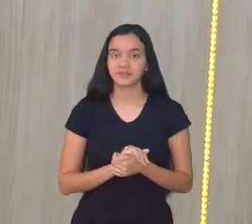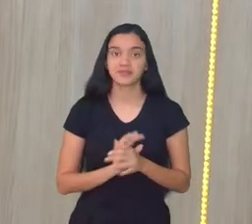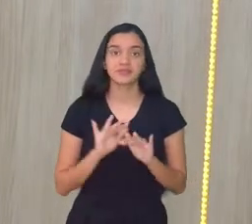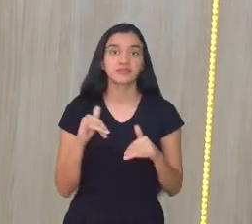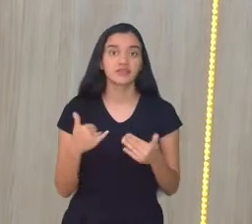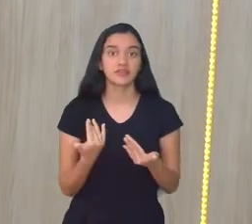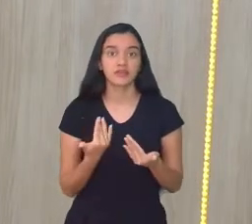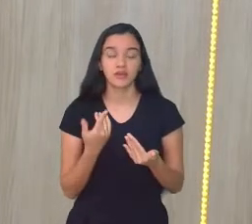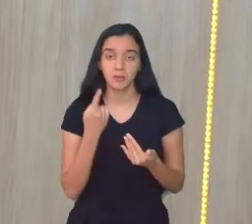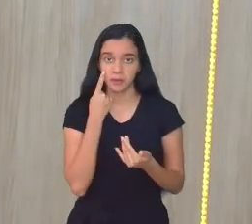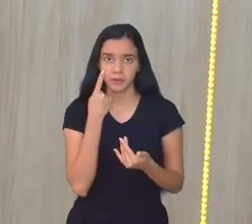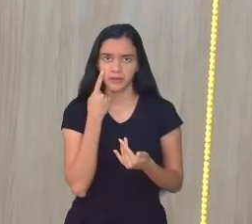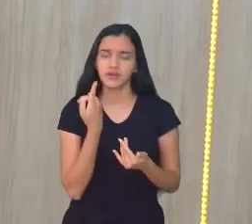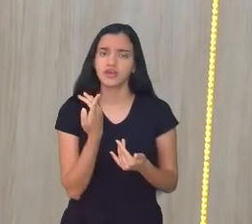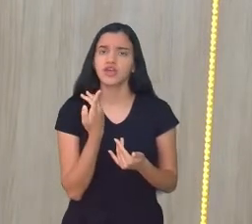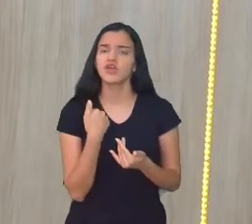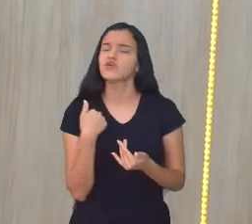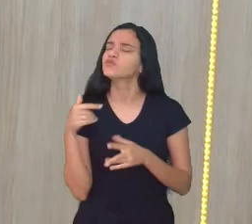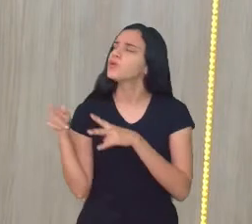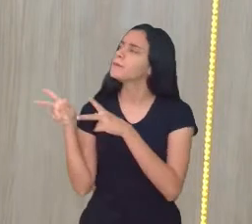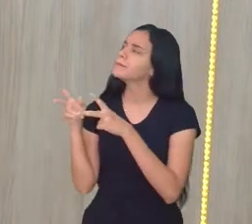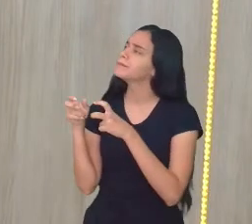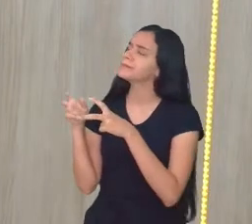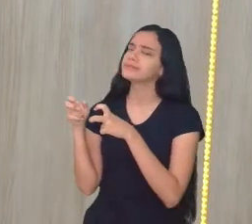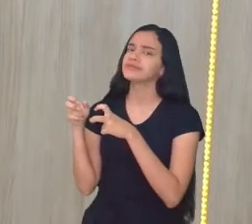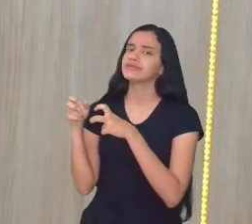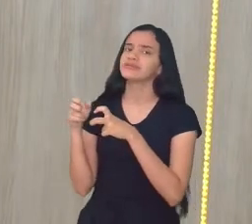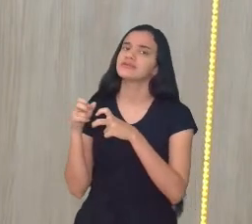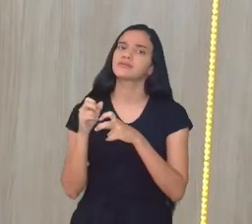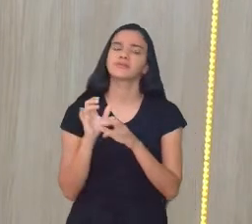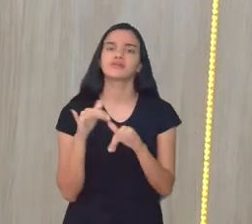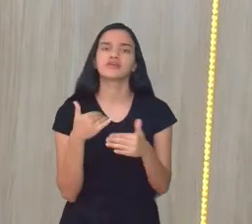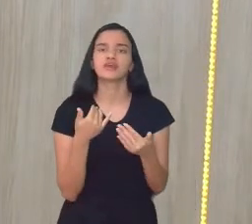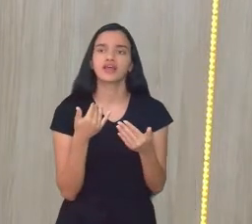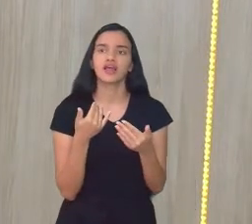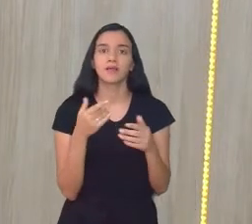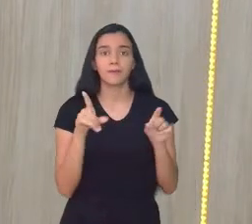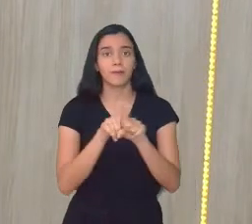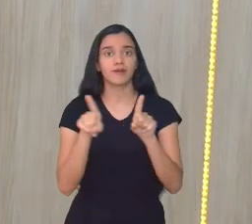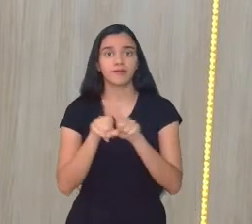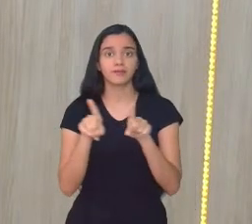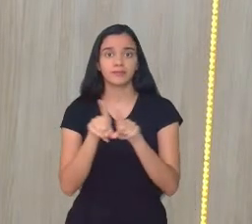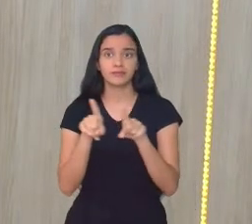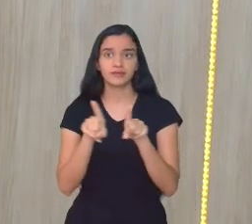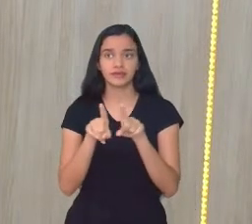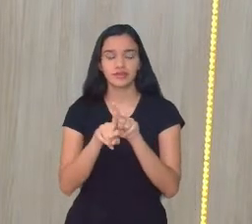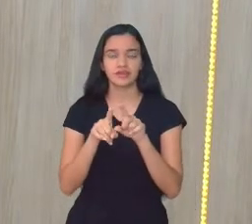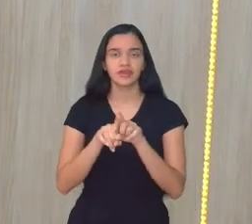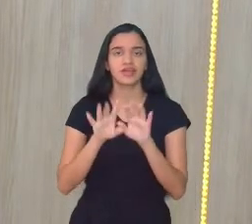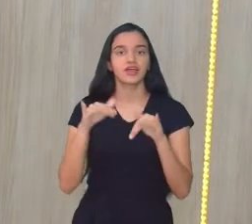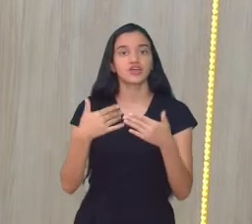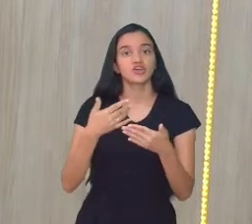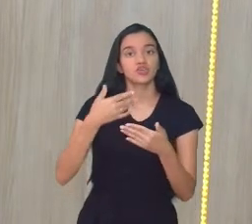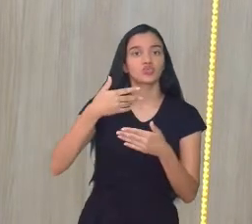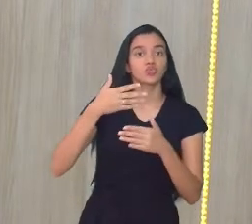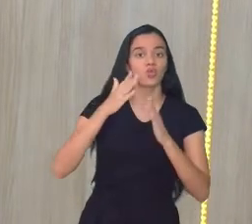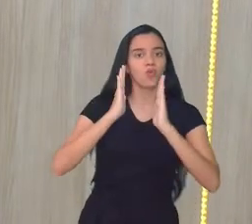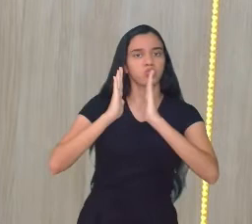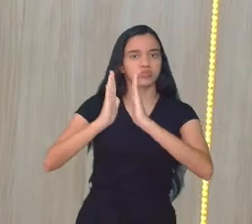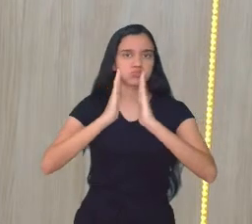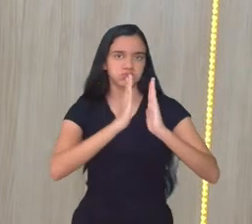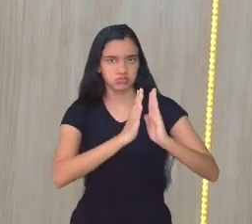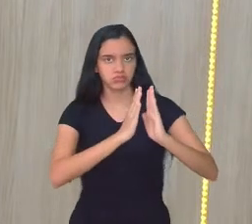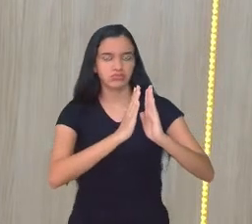não. Eu vou olhar nas duas, tanto nos dois fatores,